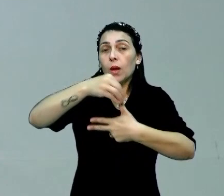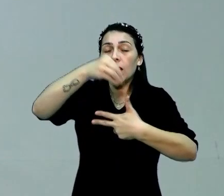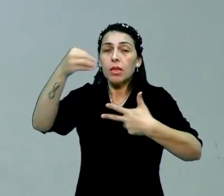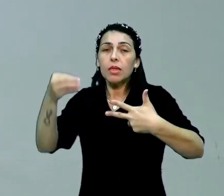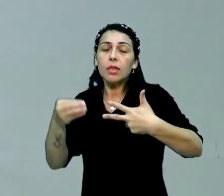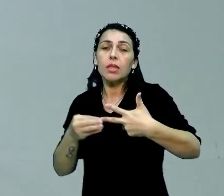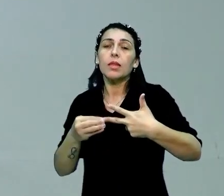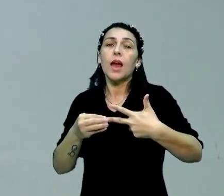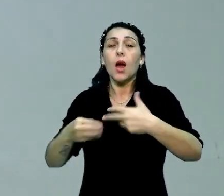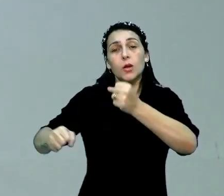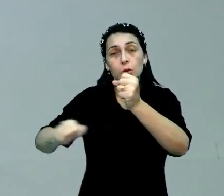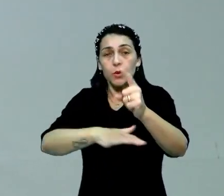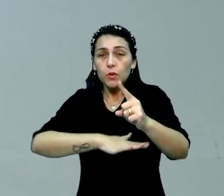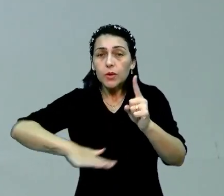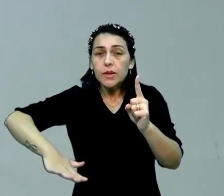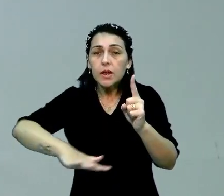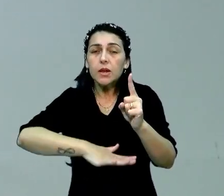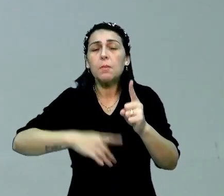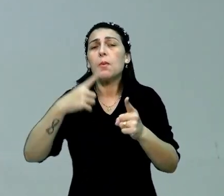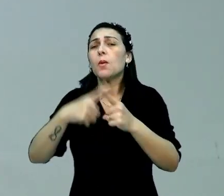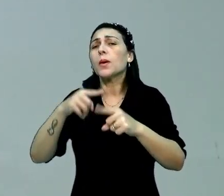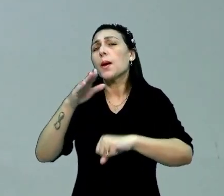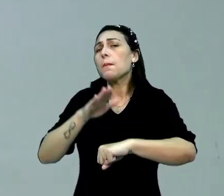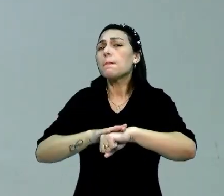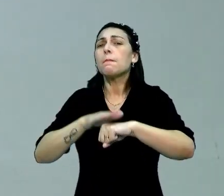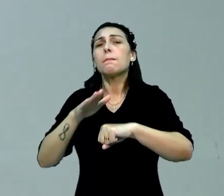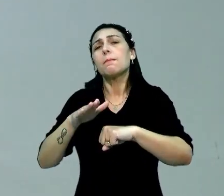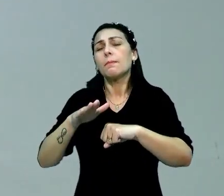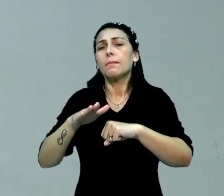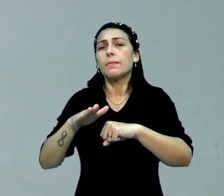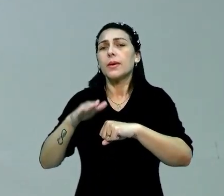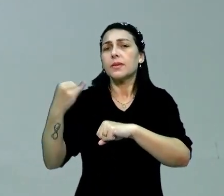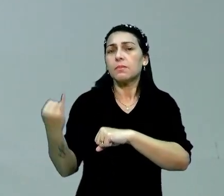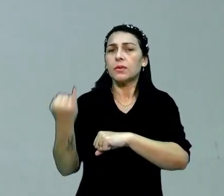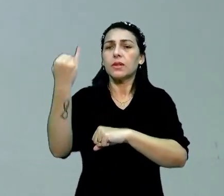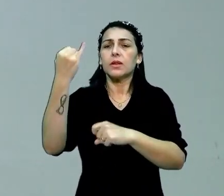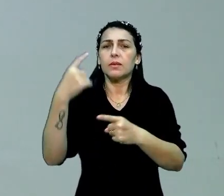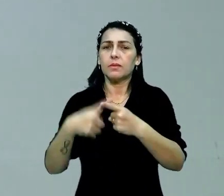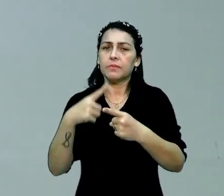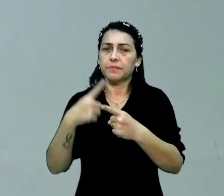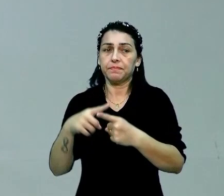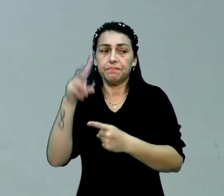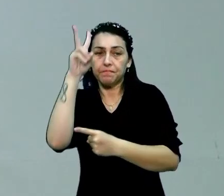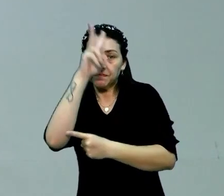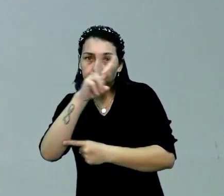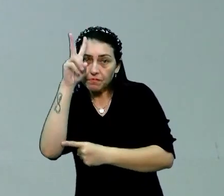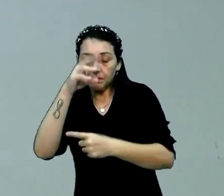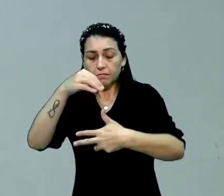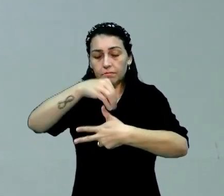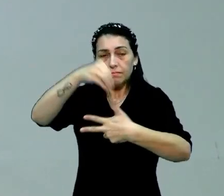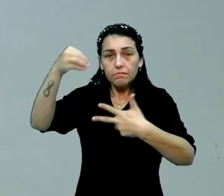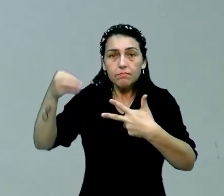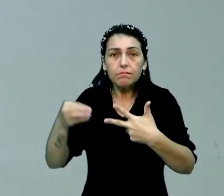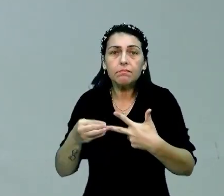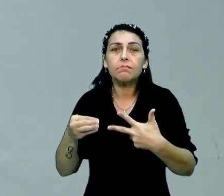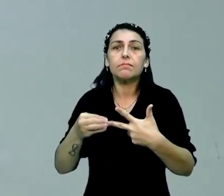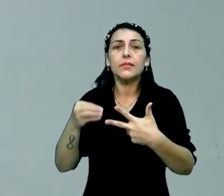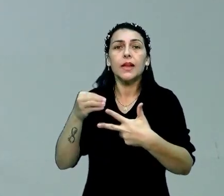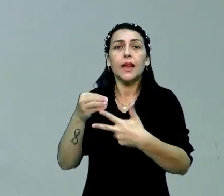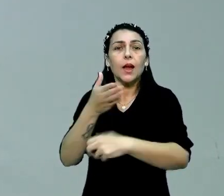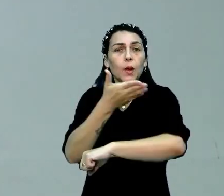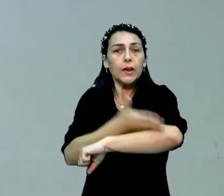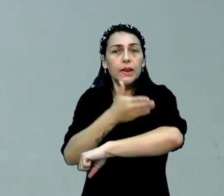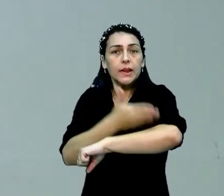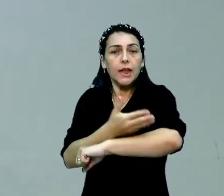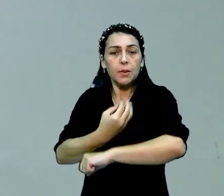o aspecto social. Por que é o mais endossado, professor? Porque lembrem que o Enem é um teste para a